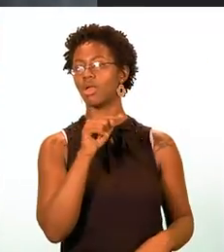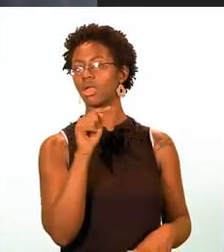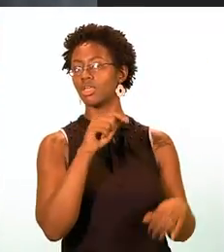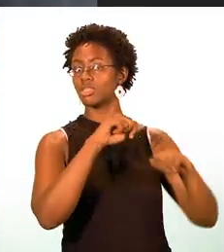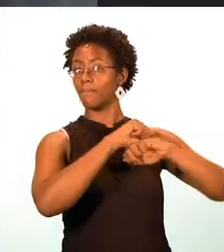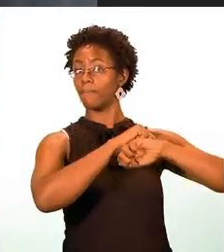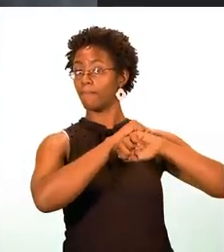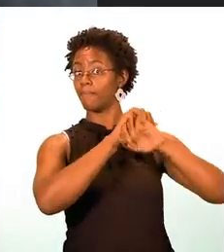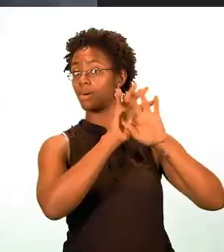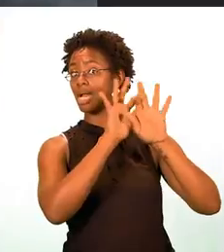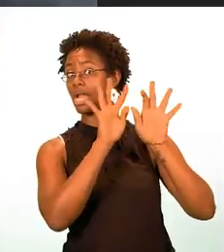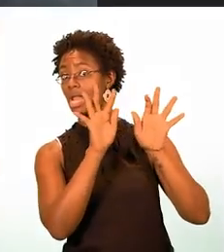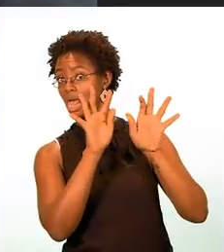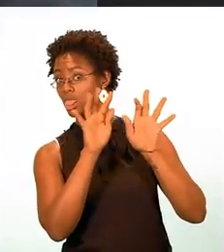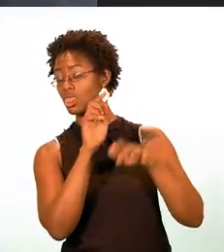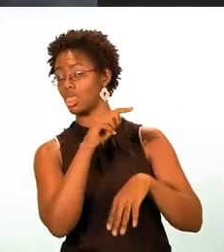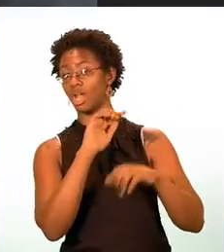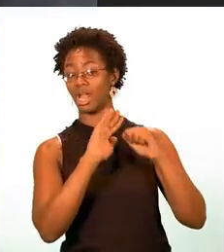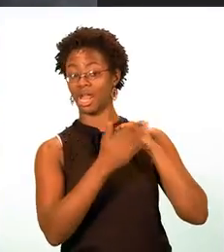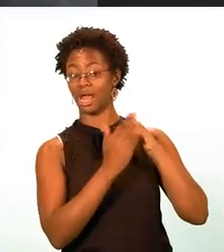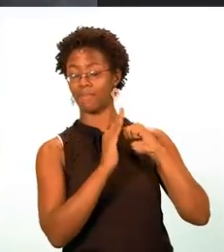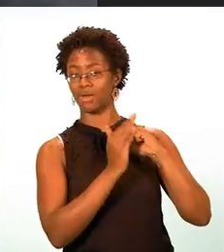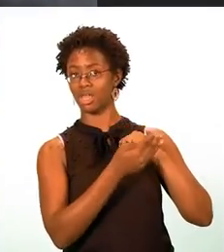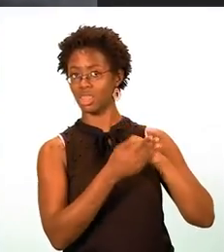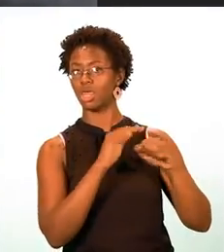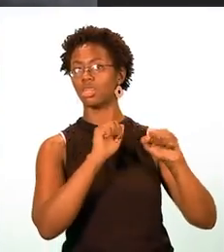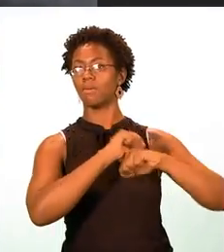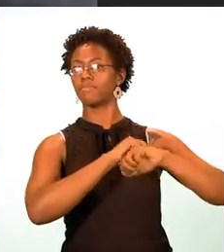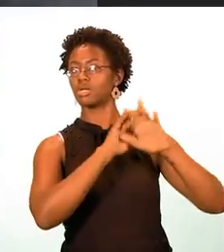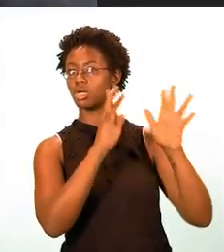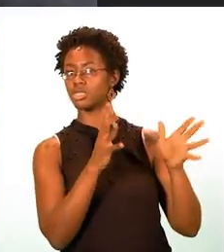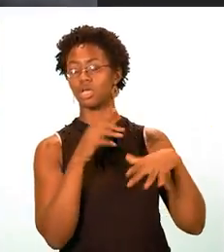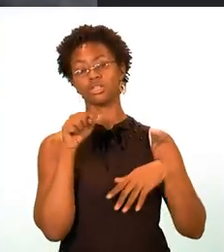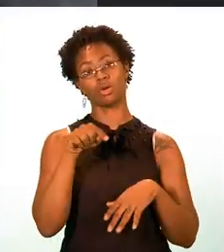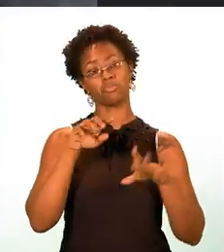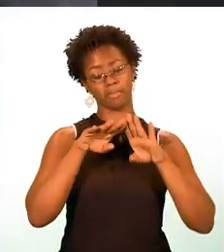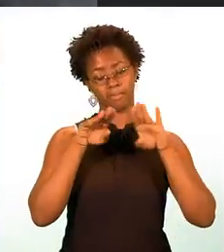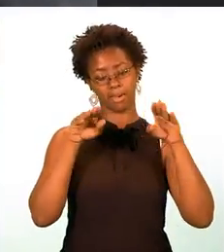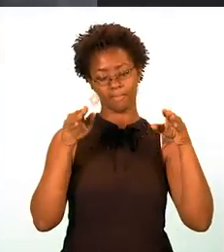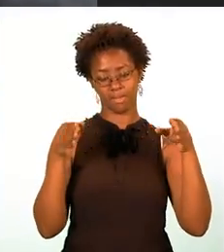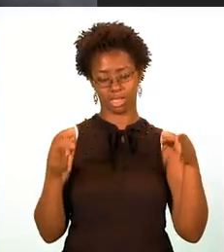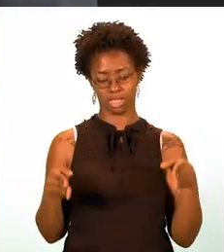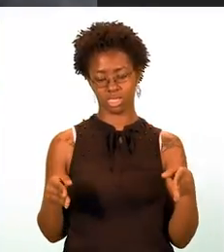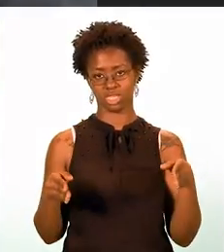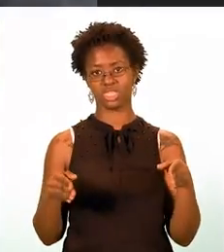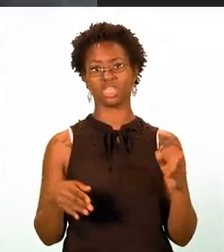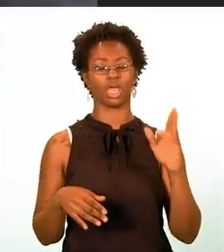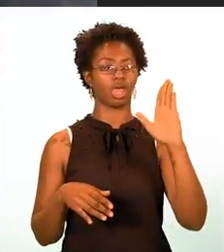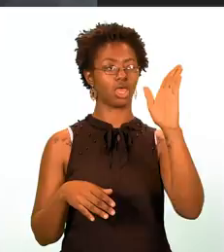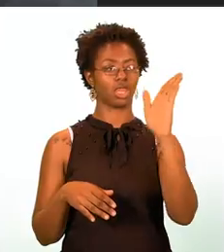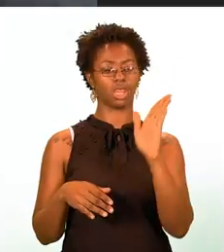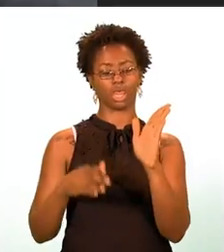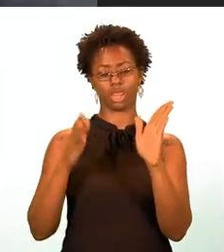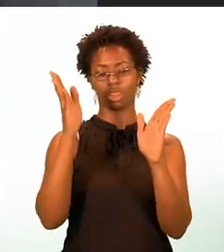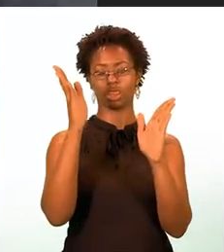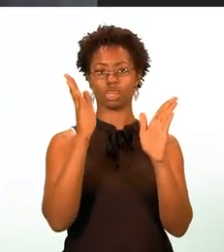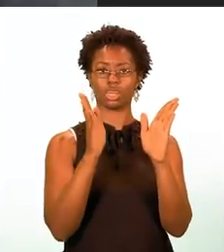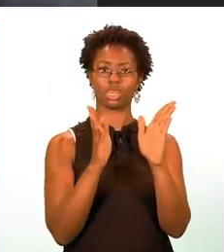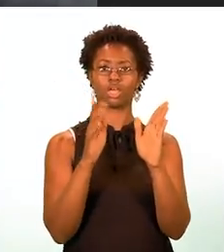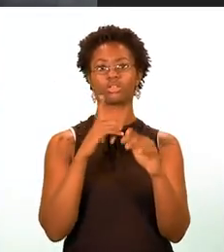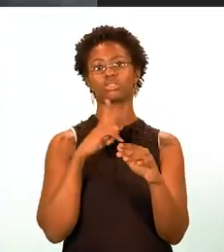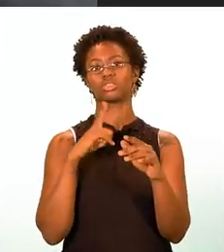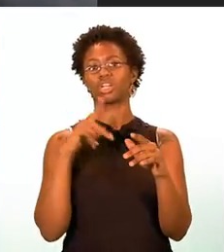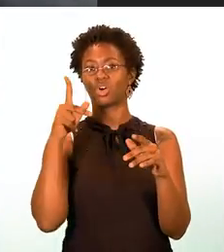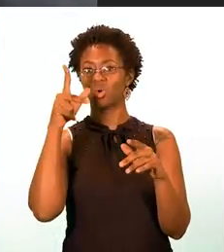uma lapidação abrilhantada. Então, ele tem aqui em cima uma mesa, nas laterais,